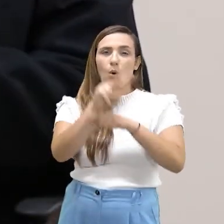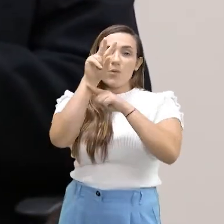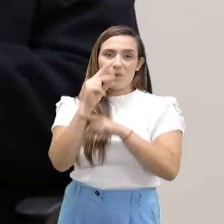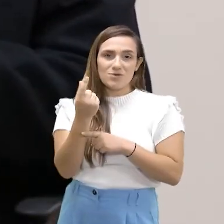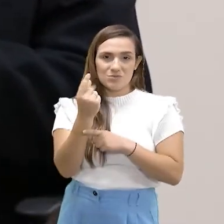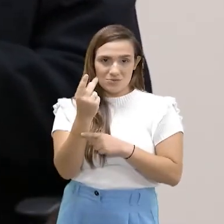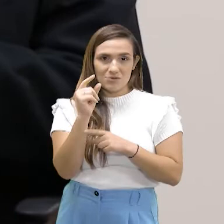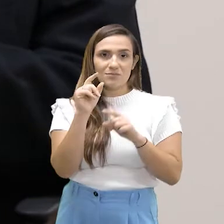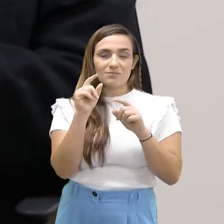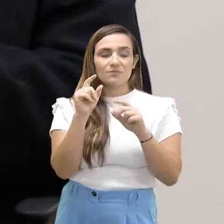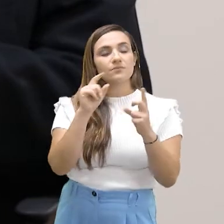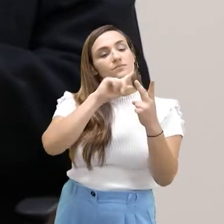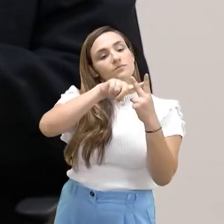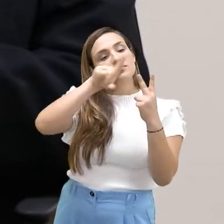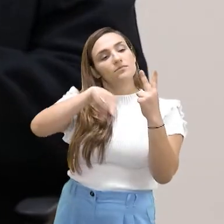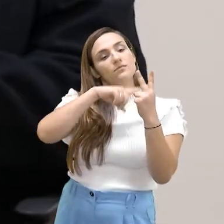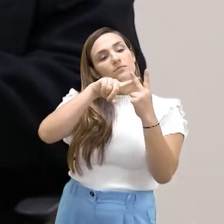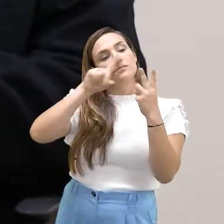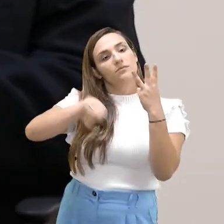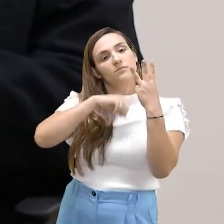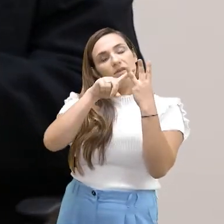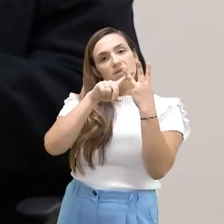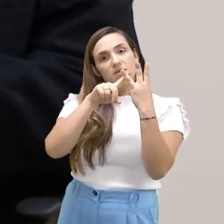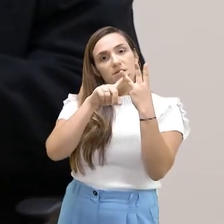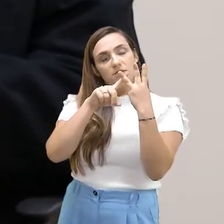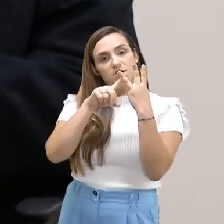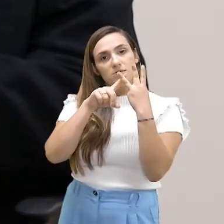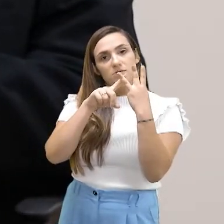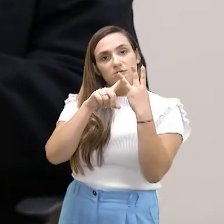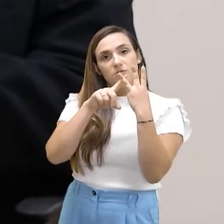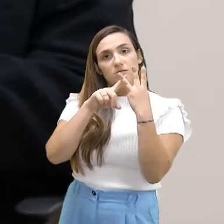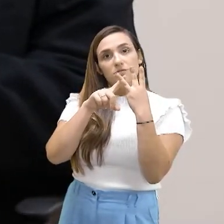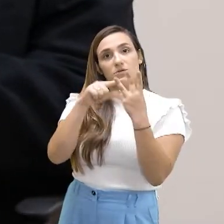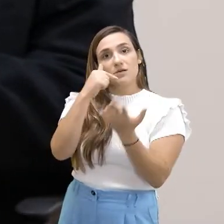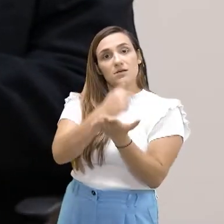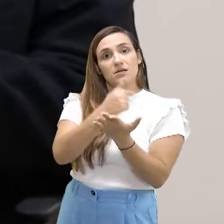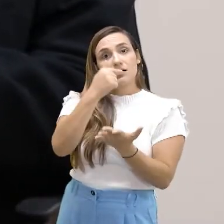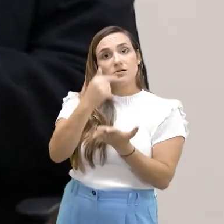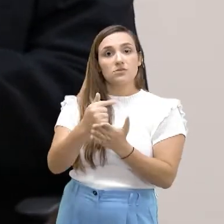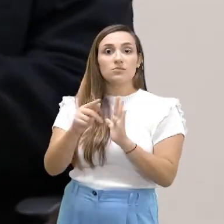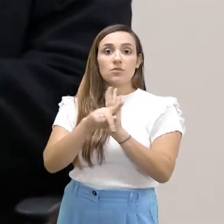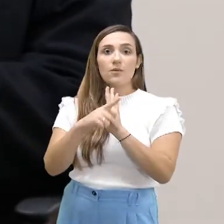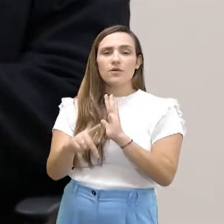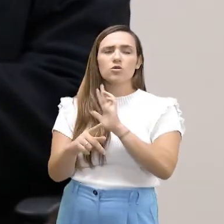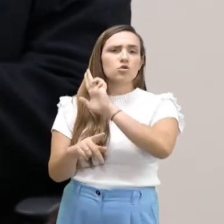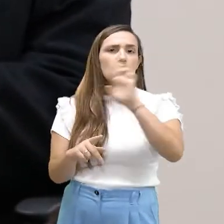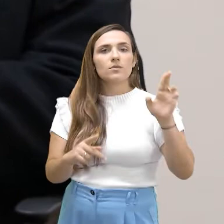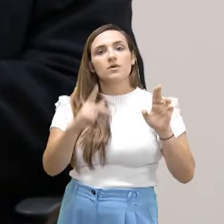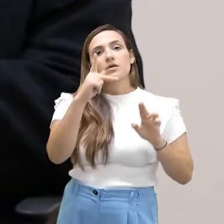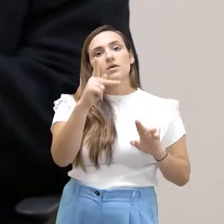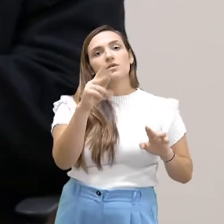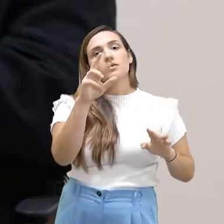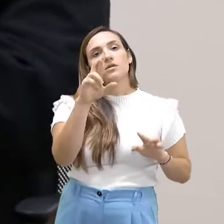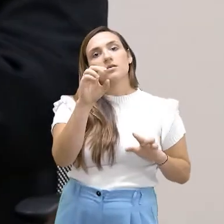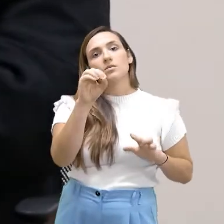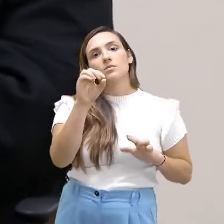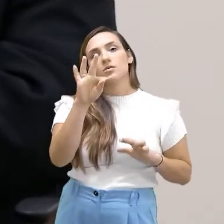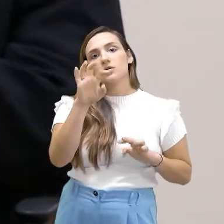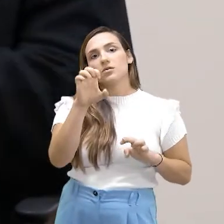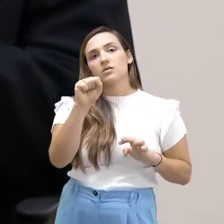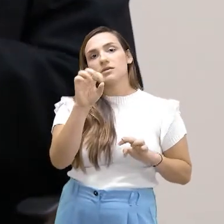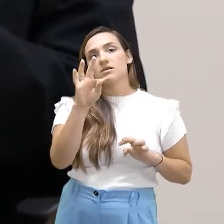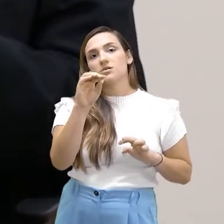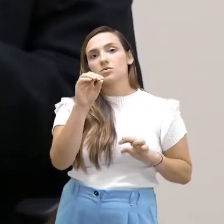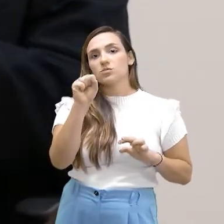operações. Há uma terceira modalidade de cartório, que é o serviço de protesto. Você tem um título